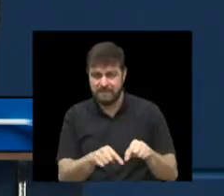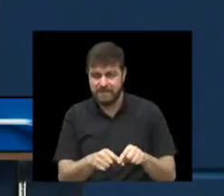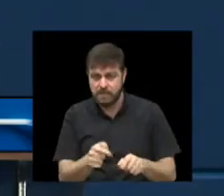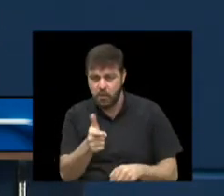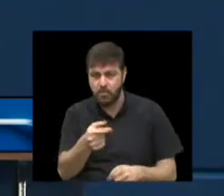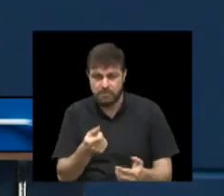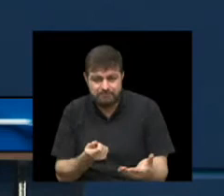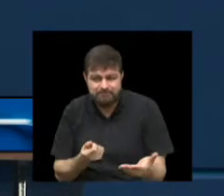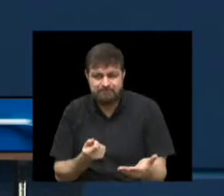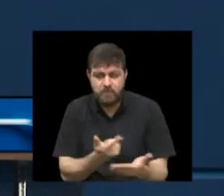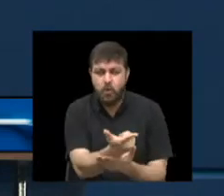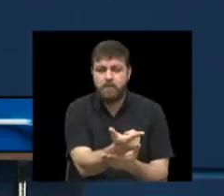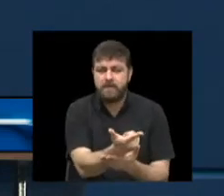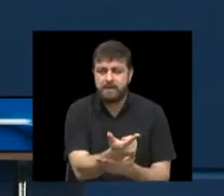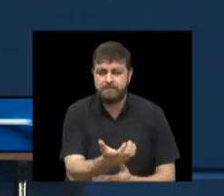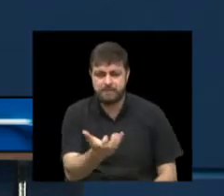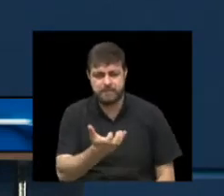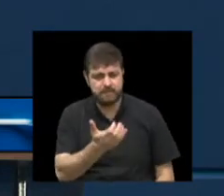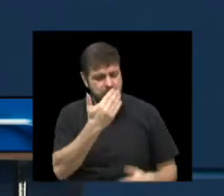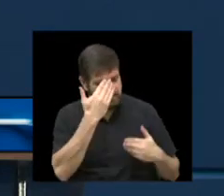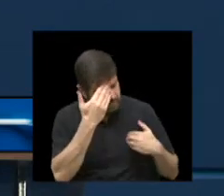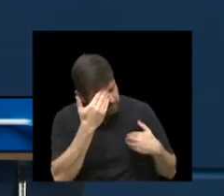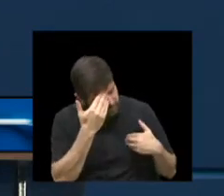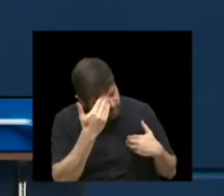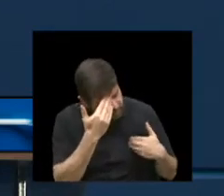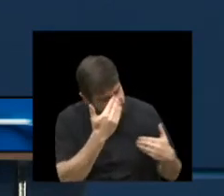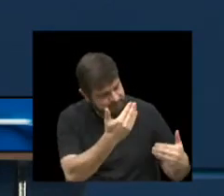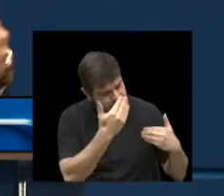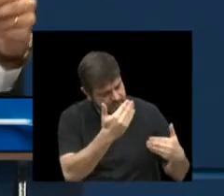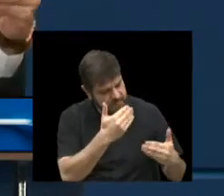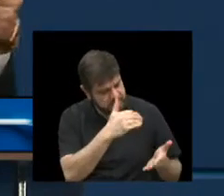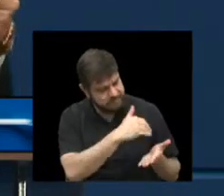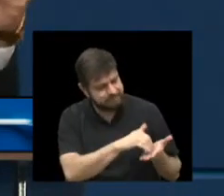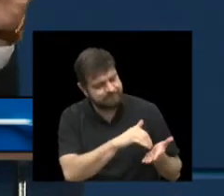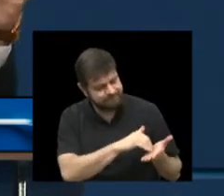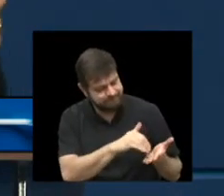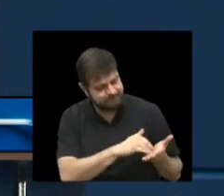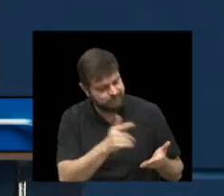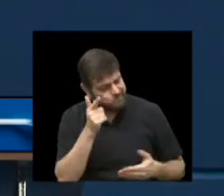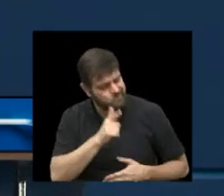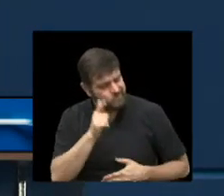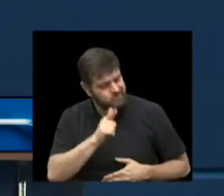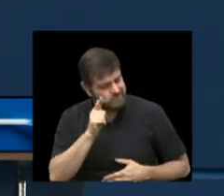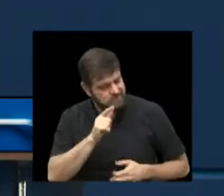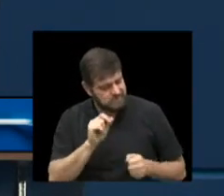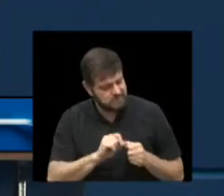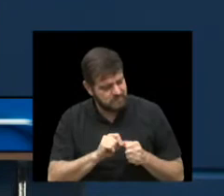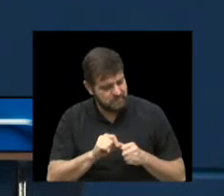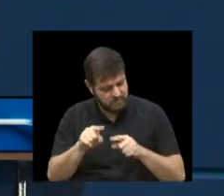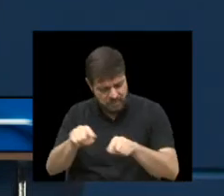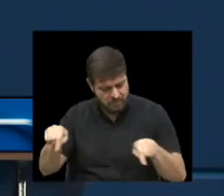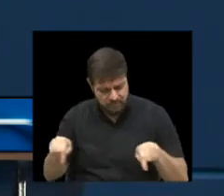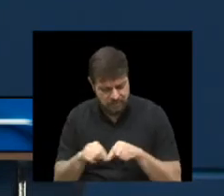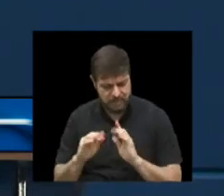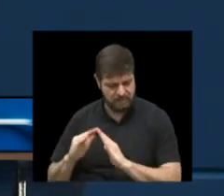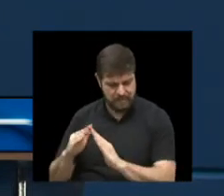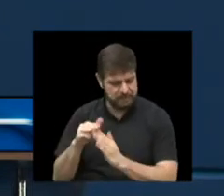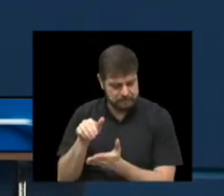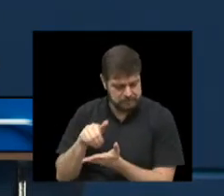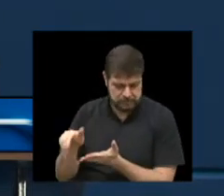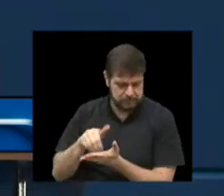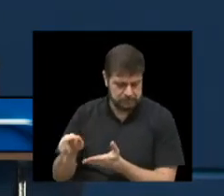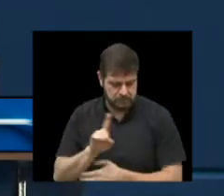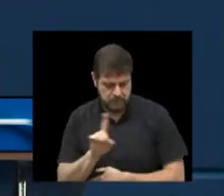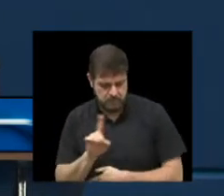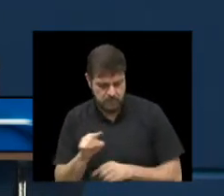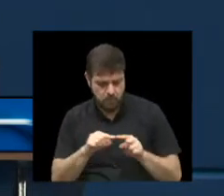especial, agradecer o nosso secretário. Também, além disso, quero informar os nobres